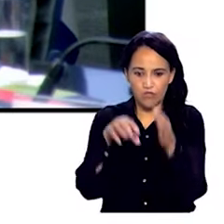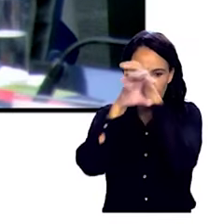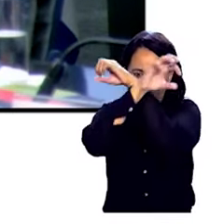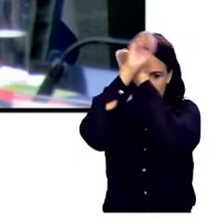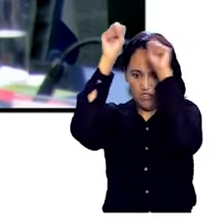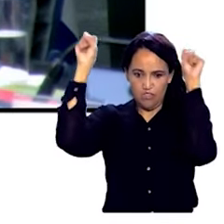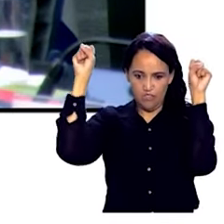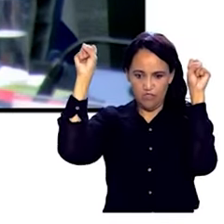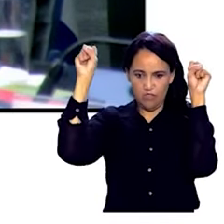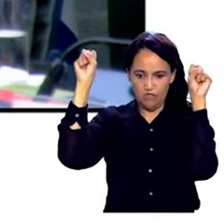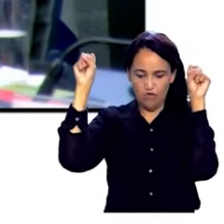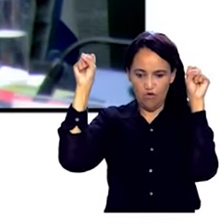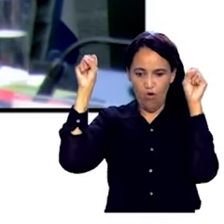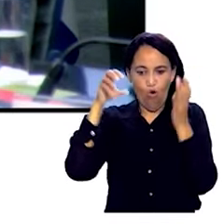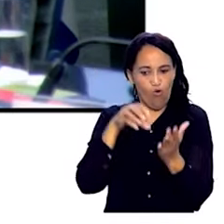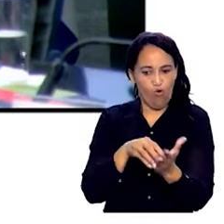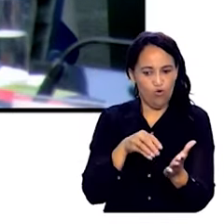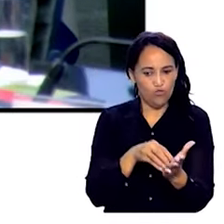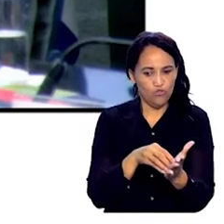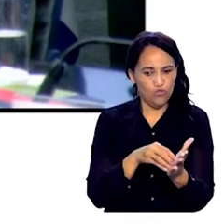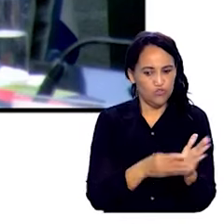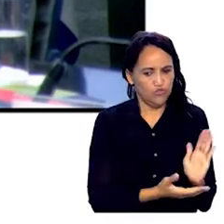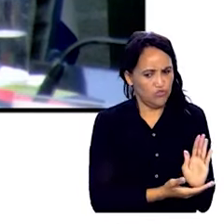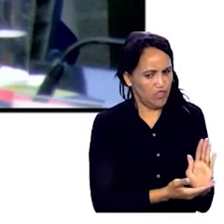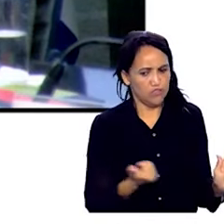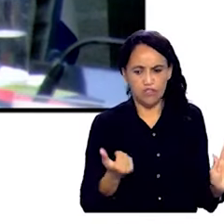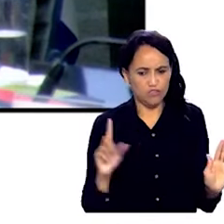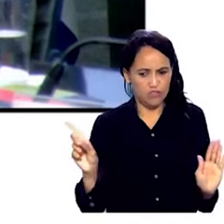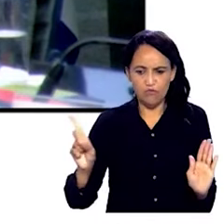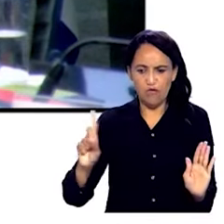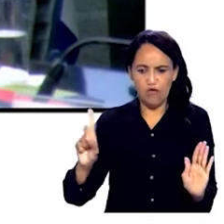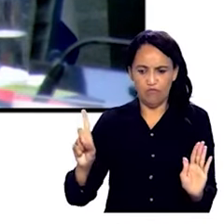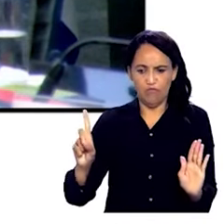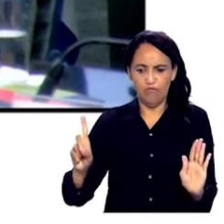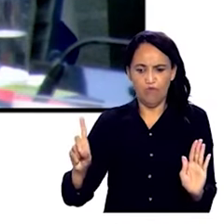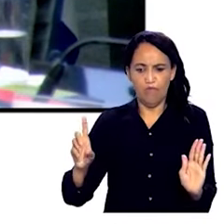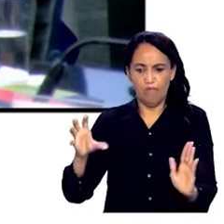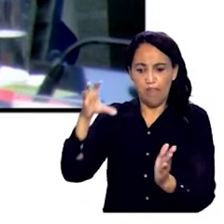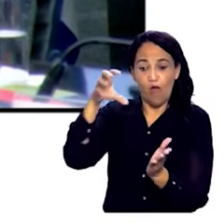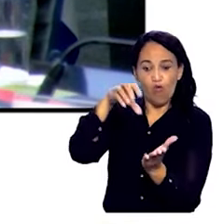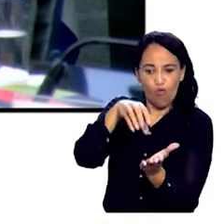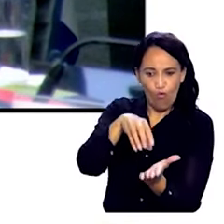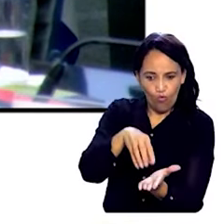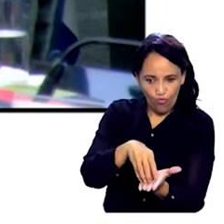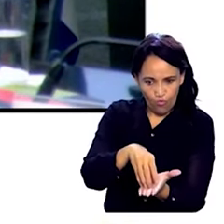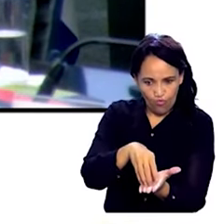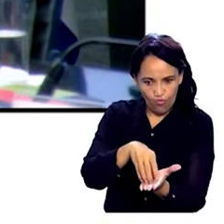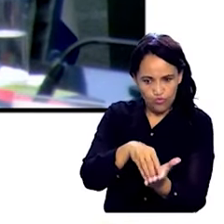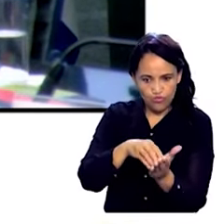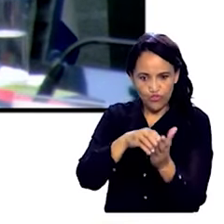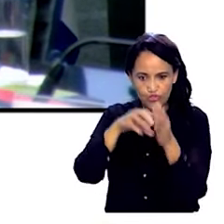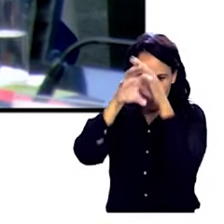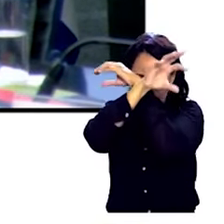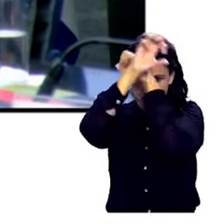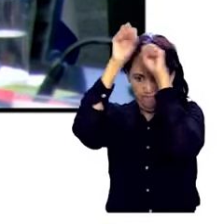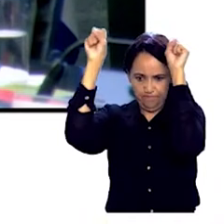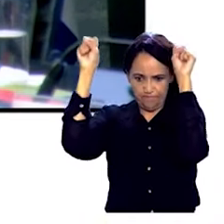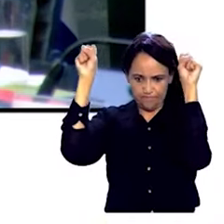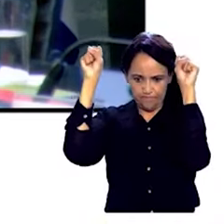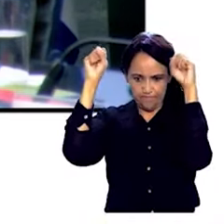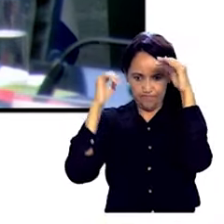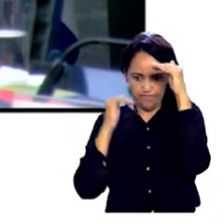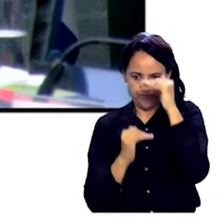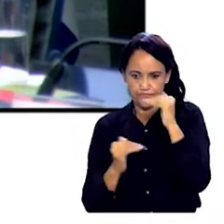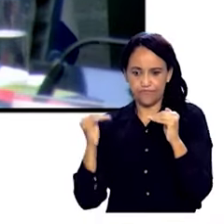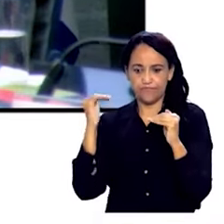cassação é importante gente temem conta esse esse esse ponto e esse é o mesmo ponto em muitos outros países em latino-américa